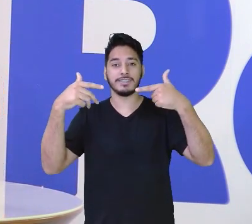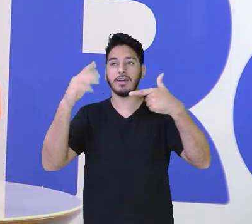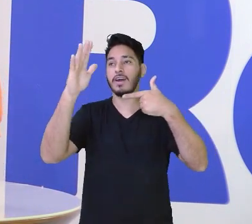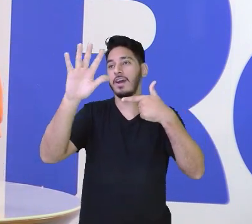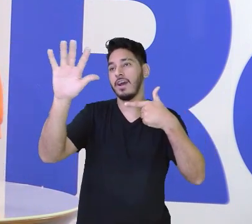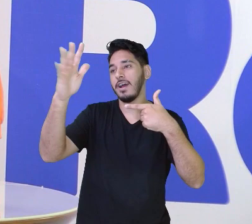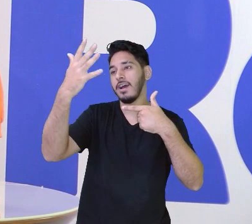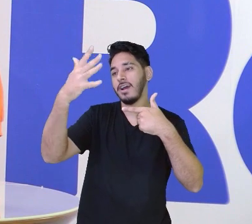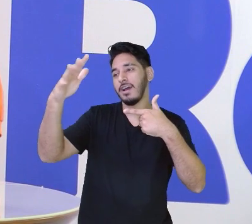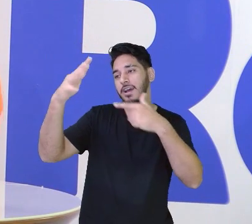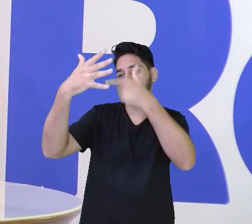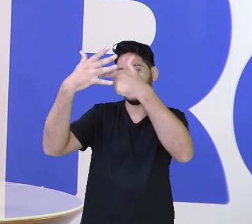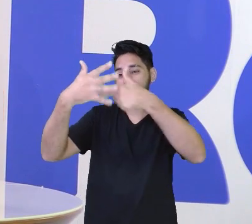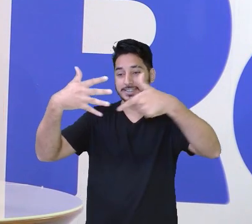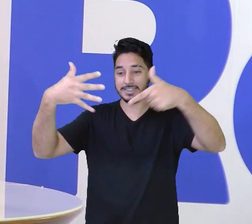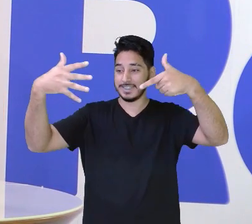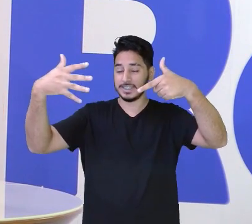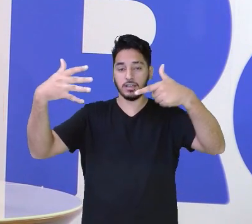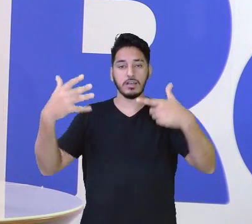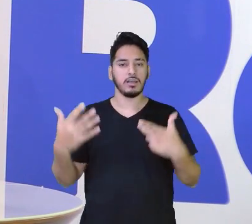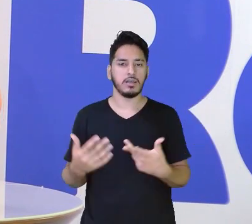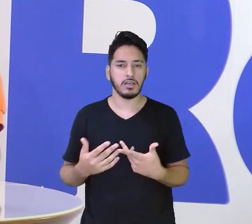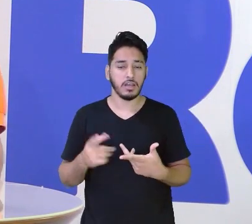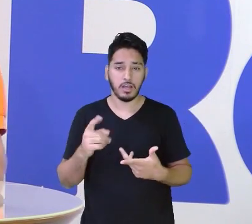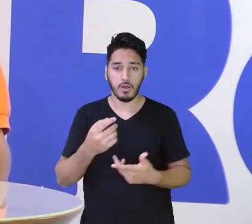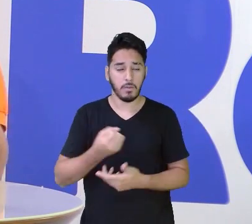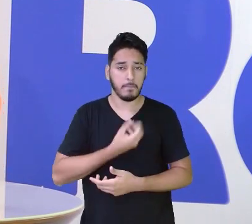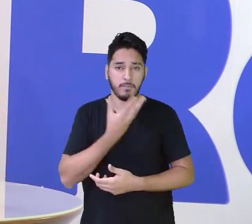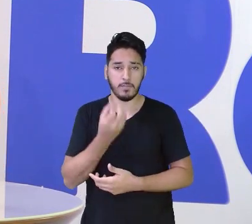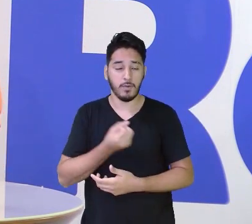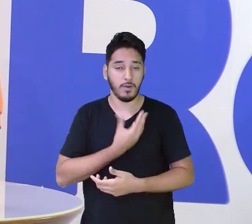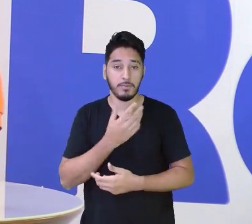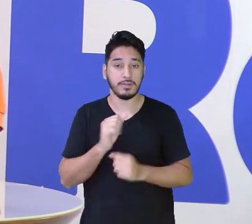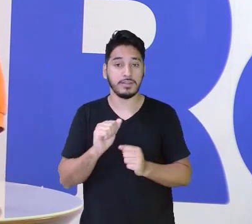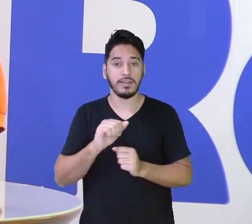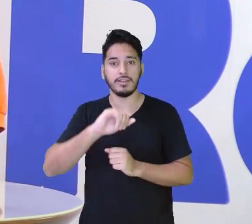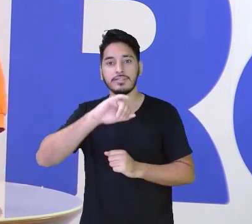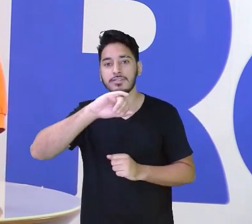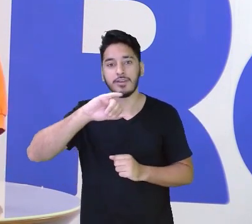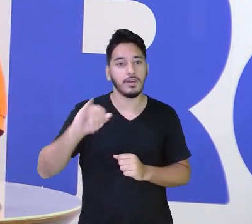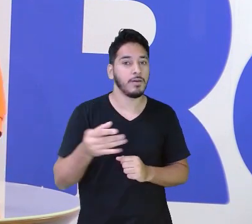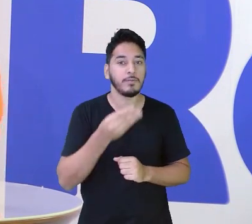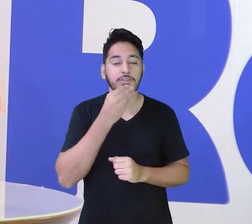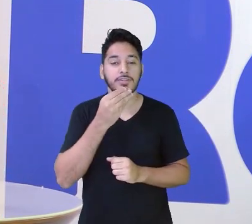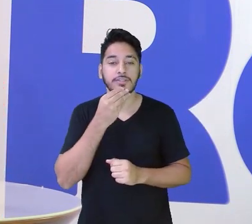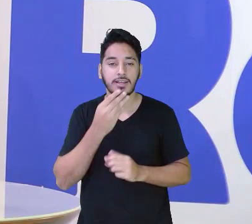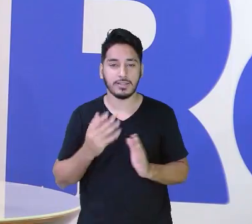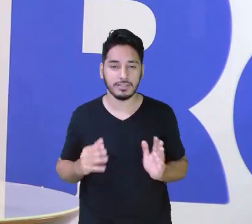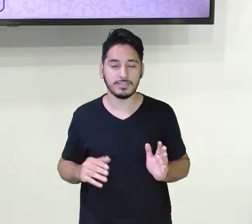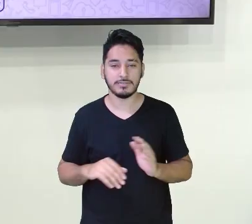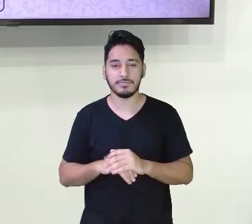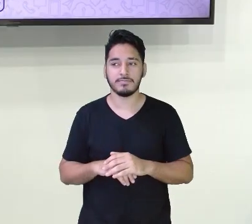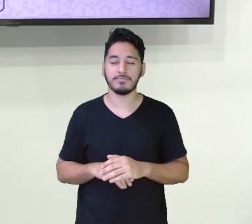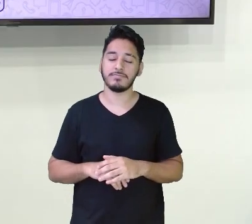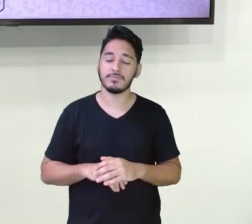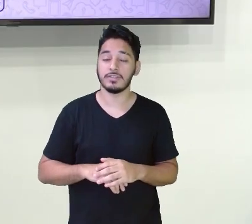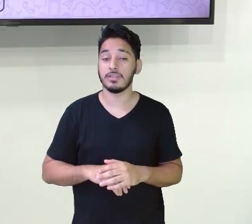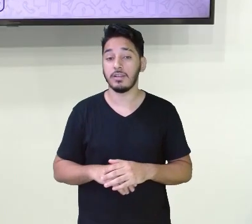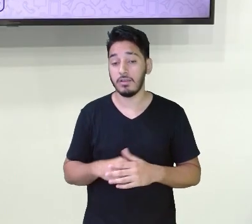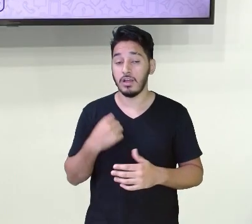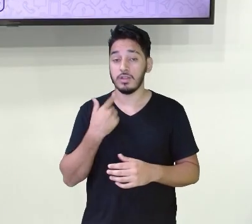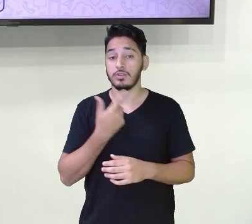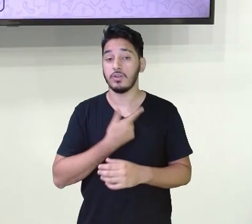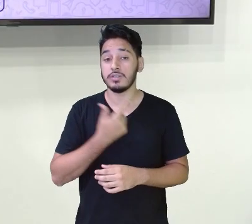que isso é uma licença poética. E só o poema, ele dá essa oportunidade para a gente, entendeu? Exatamente. A nossa língua, o